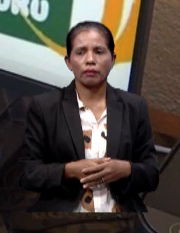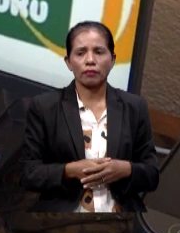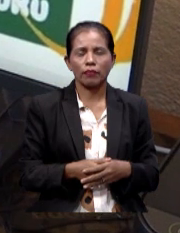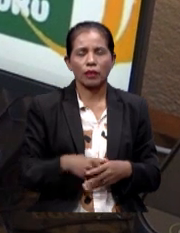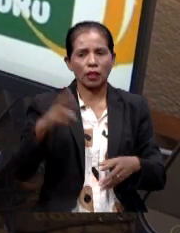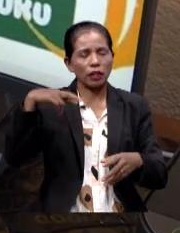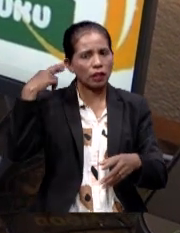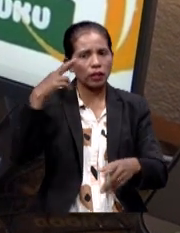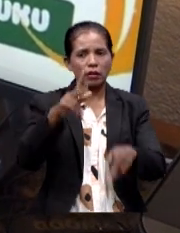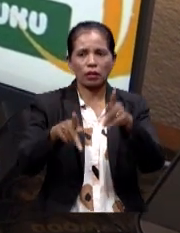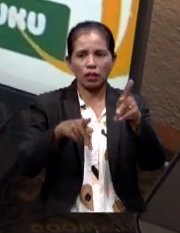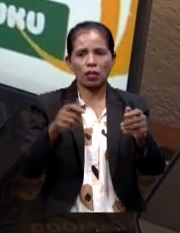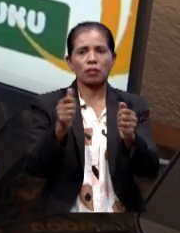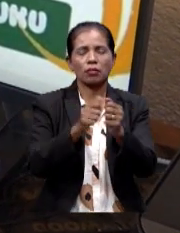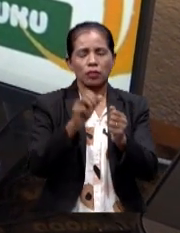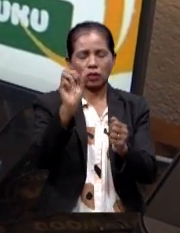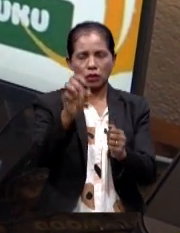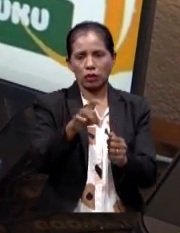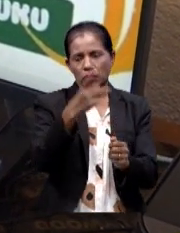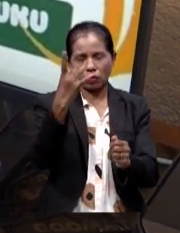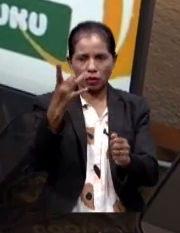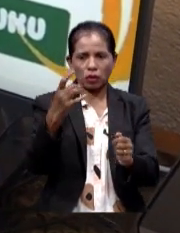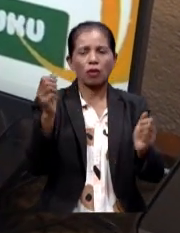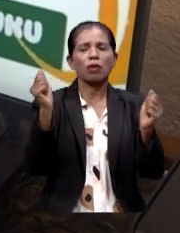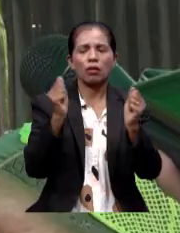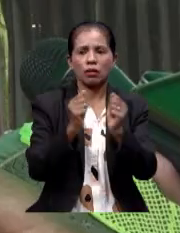Rádio Comunidade Sanulo Resinualo, e